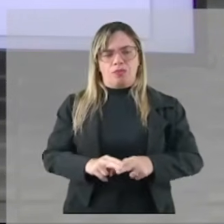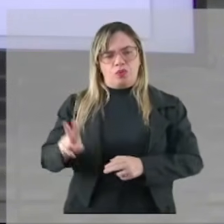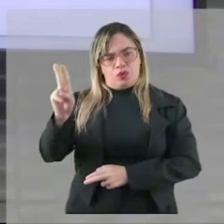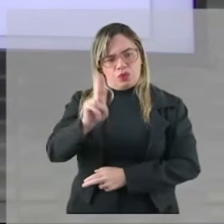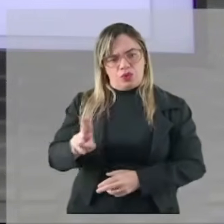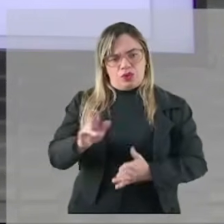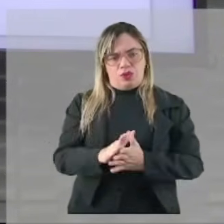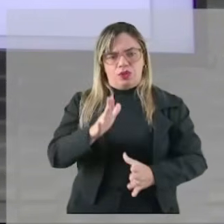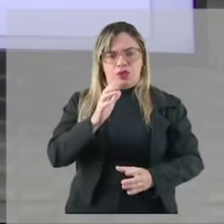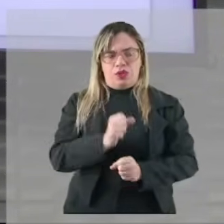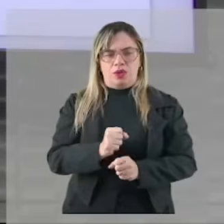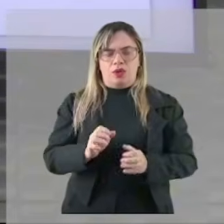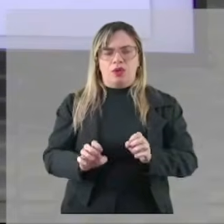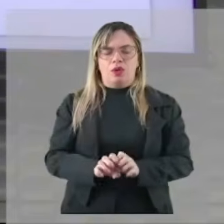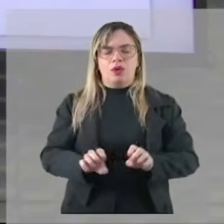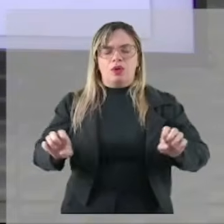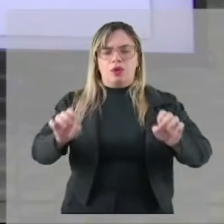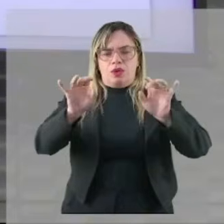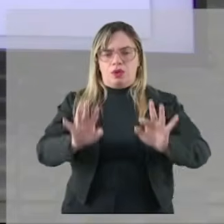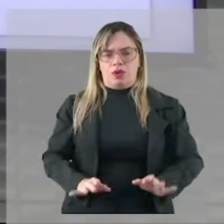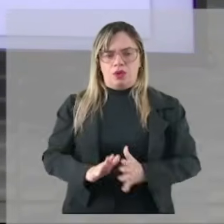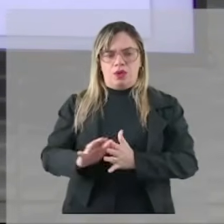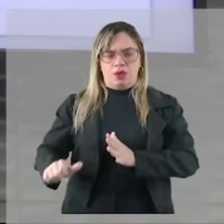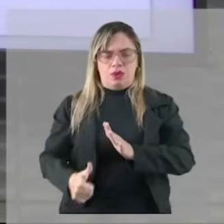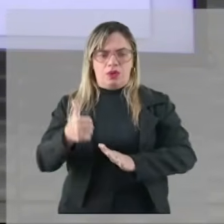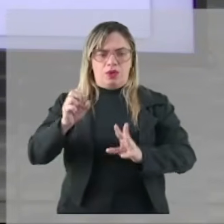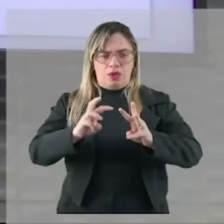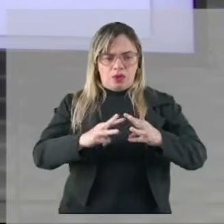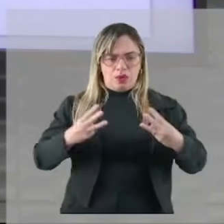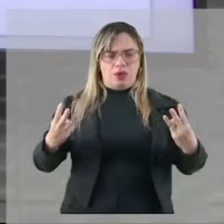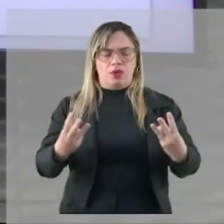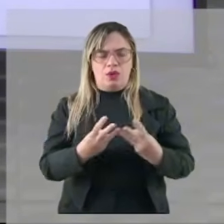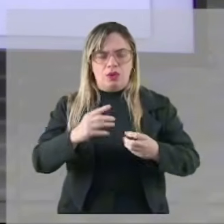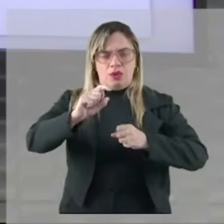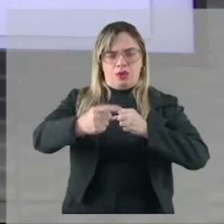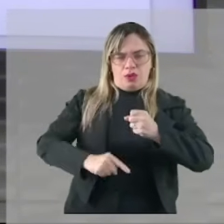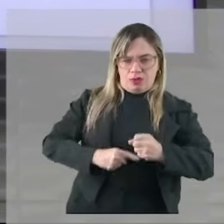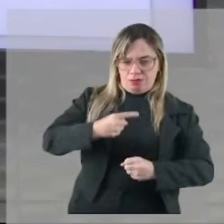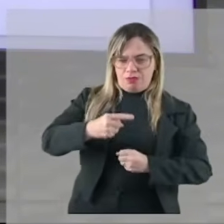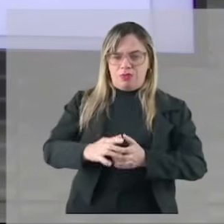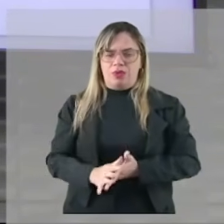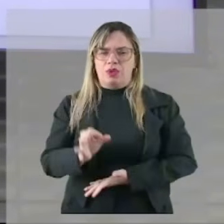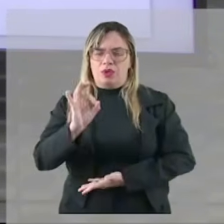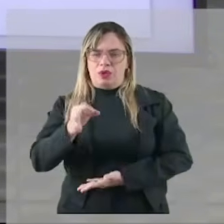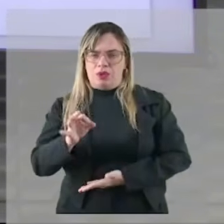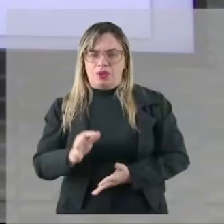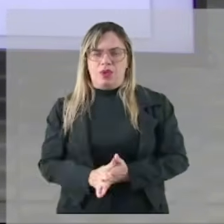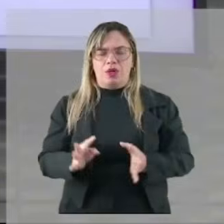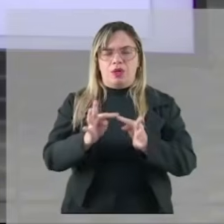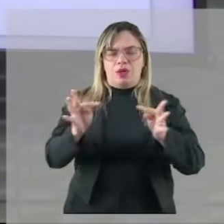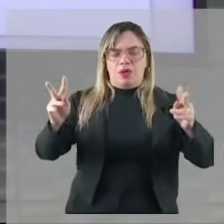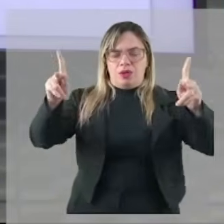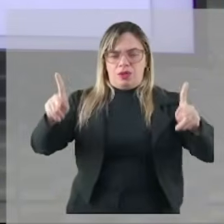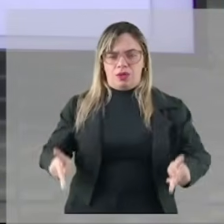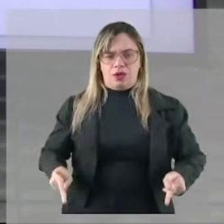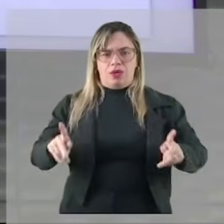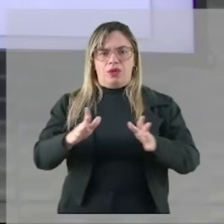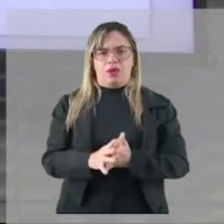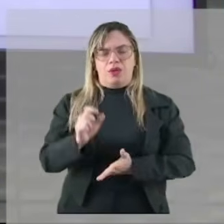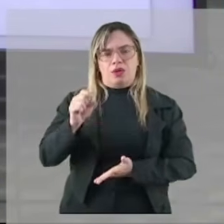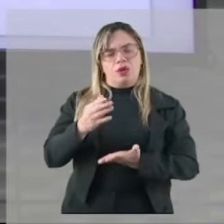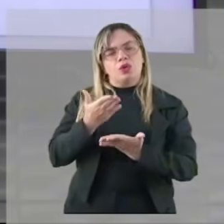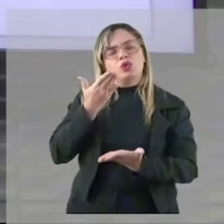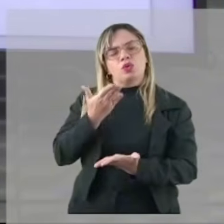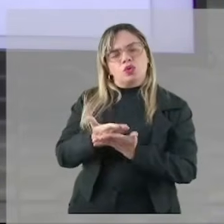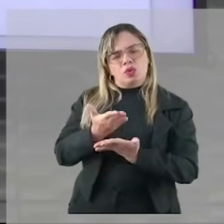começar falando aqui sobre massa atômica. Eu tenho certeza que quando você pegou a tabela periódica, né, estudando na tabela periódica,